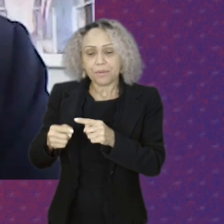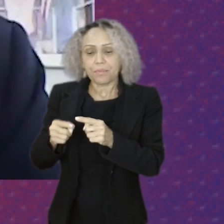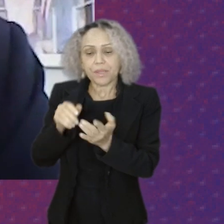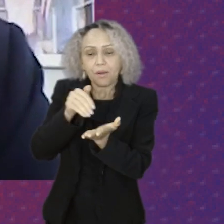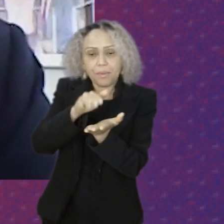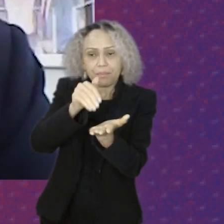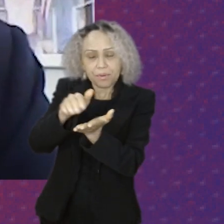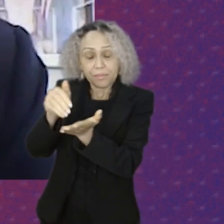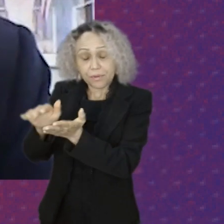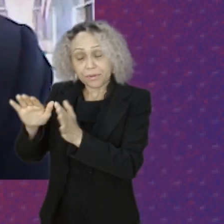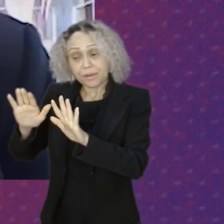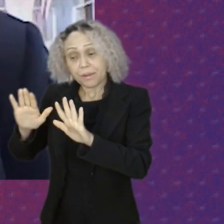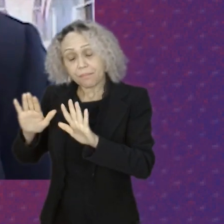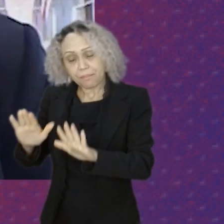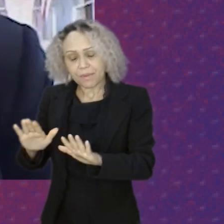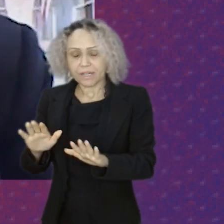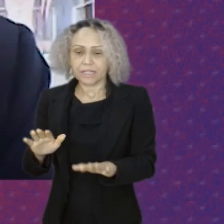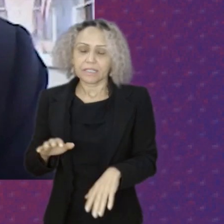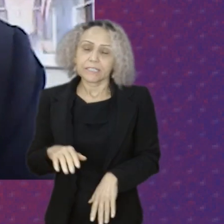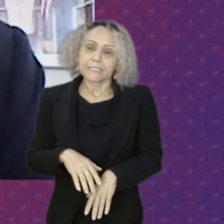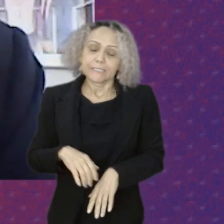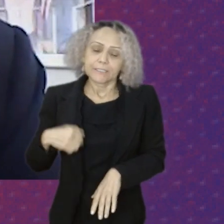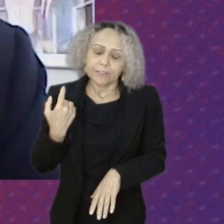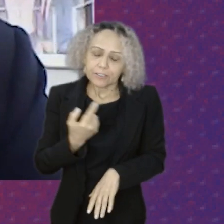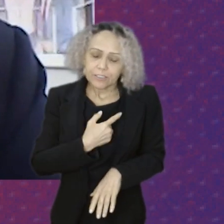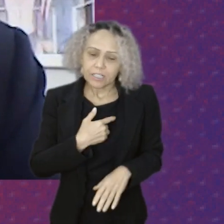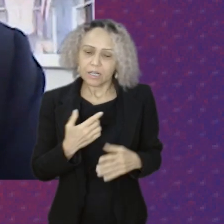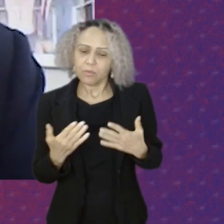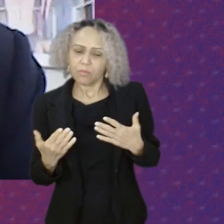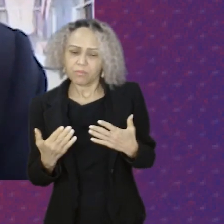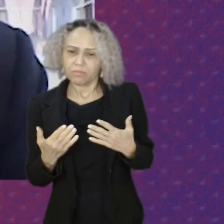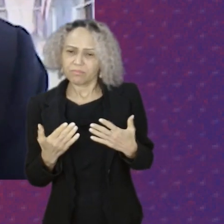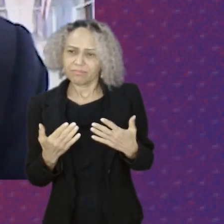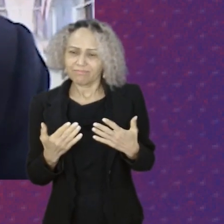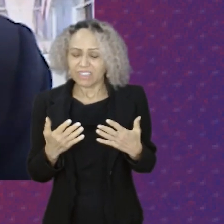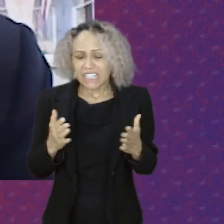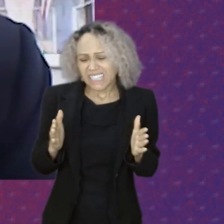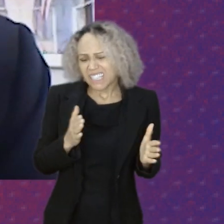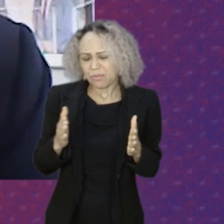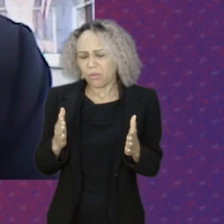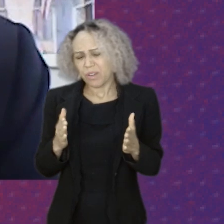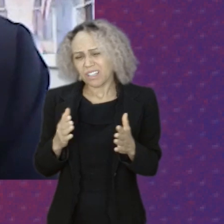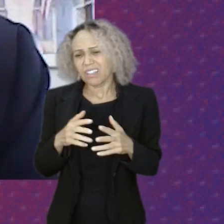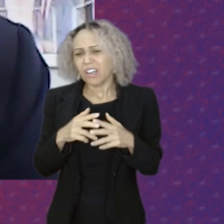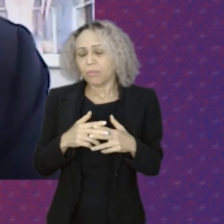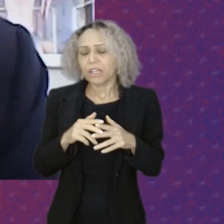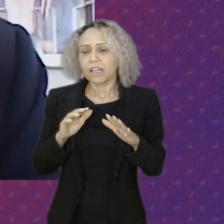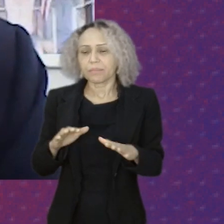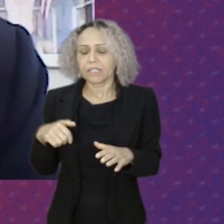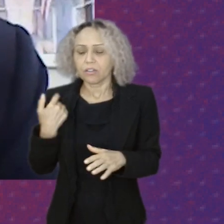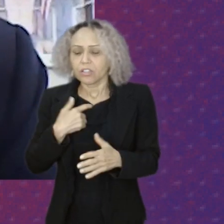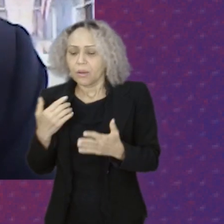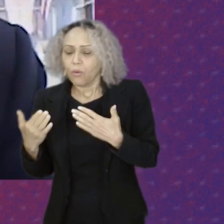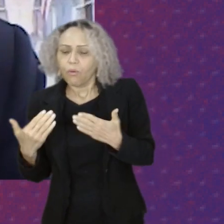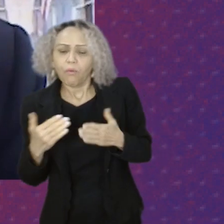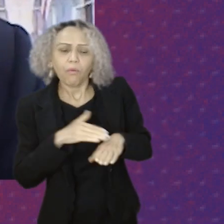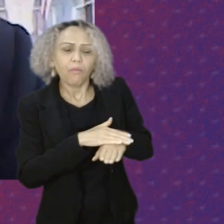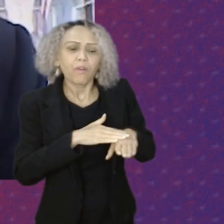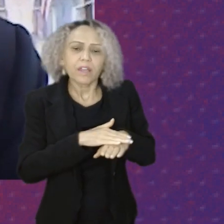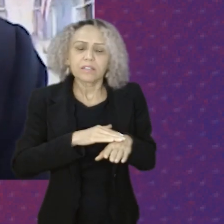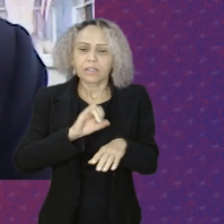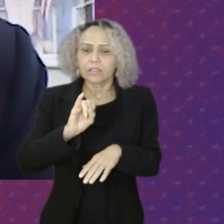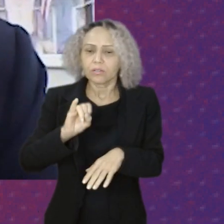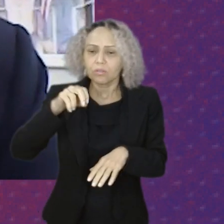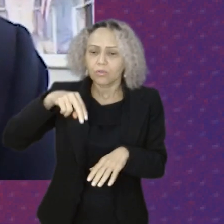em negociação com o INCRA, em negociação aqui com os órgãos da questão agrária no Estado, para que essas famílias não